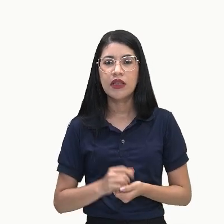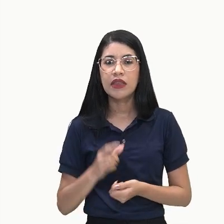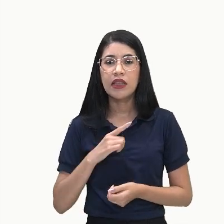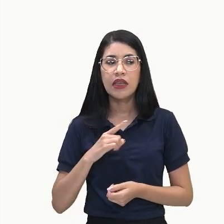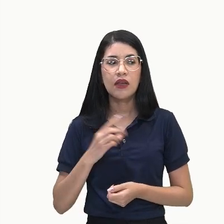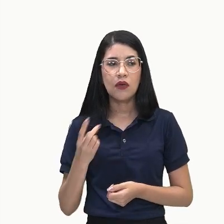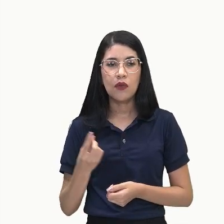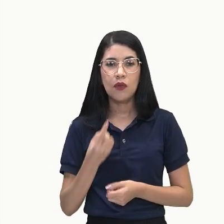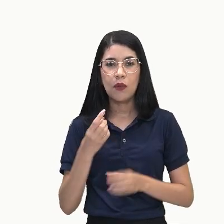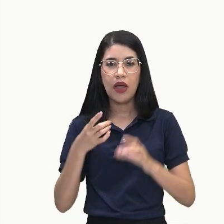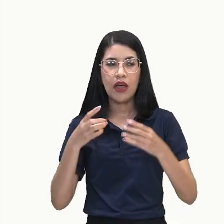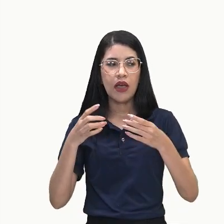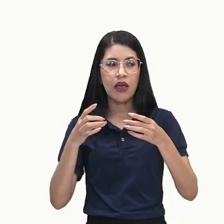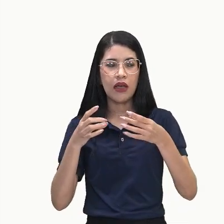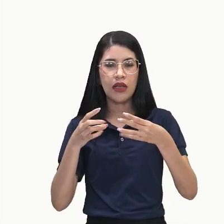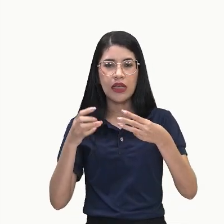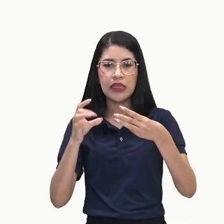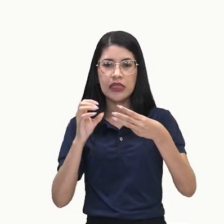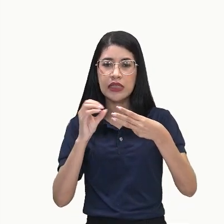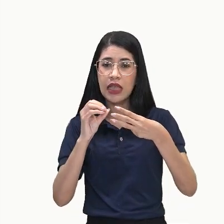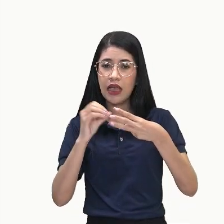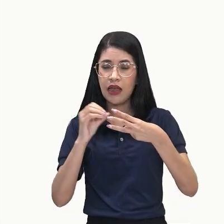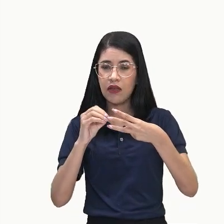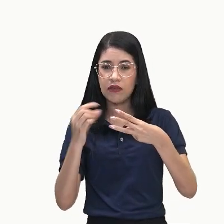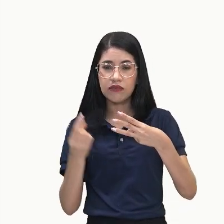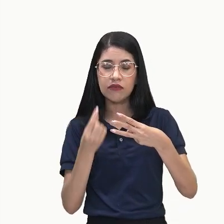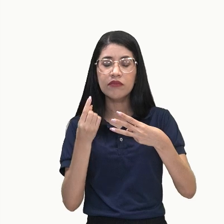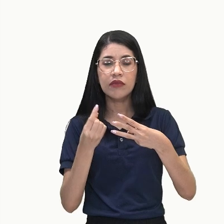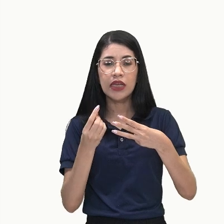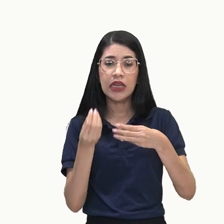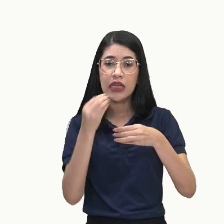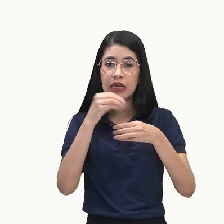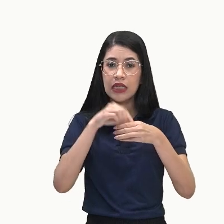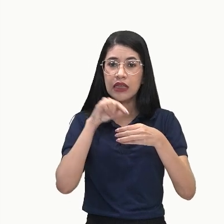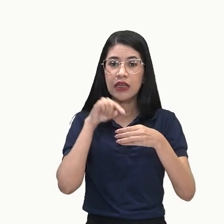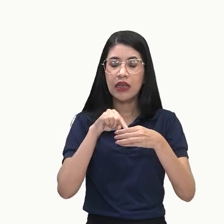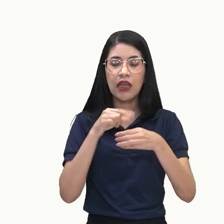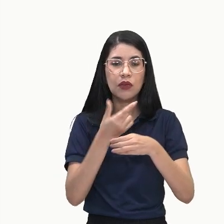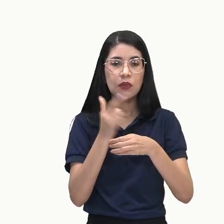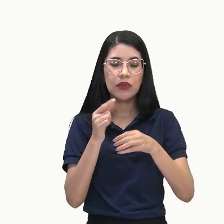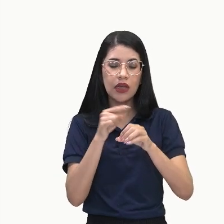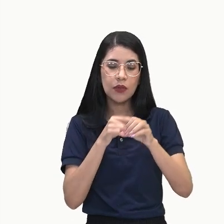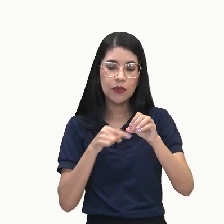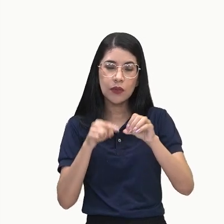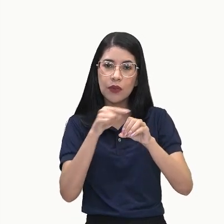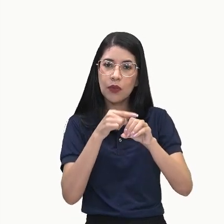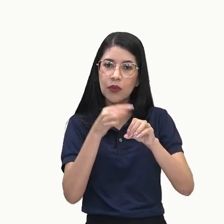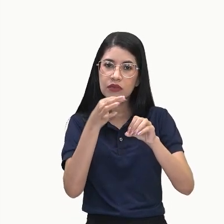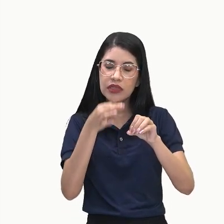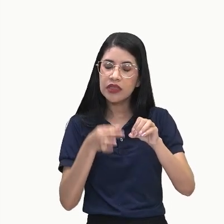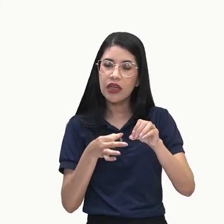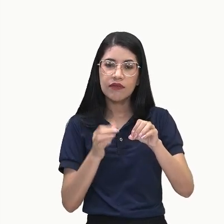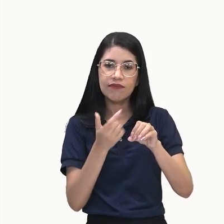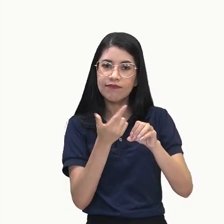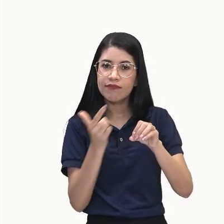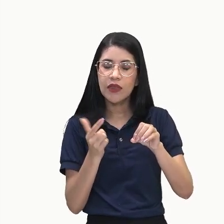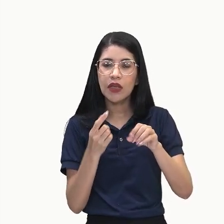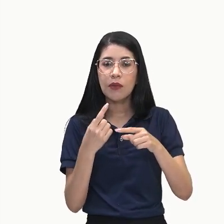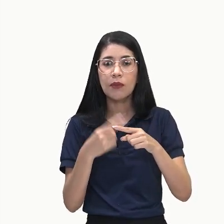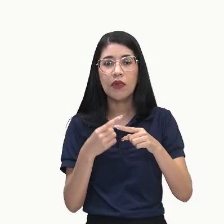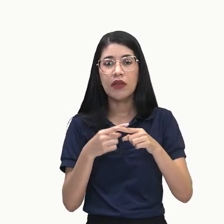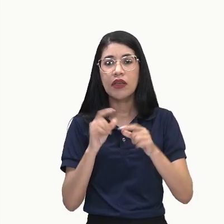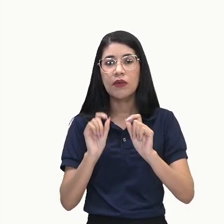única célula. E lá no seu interior, quando ele diz sem núcleo definido, é porque ele não